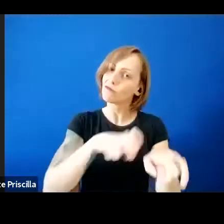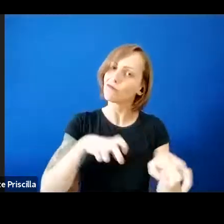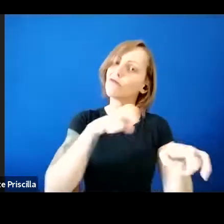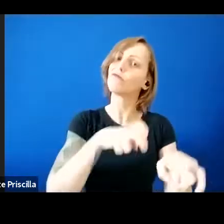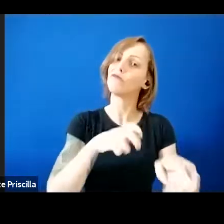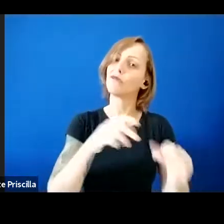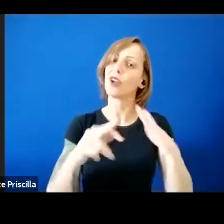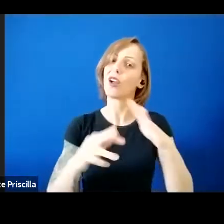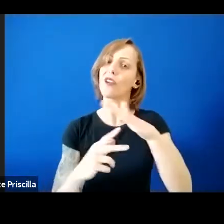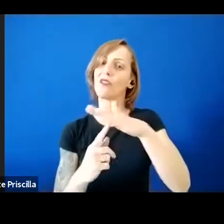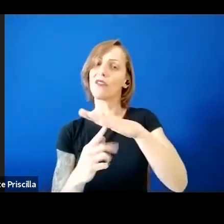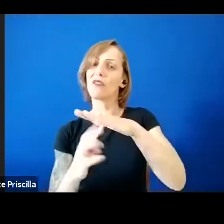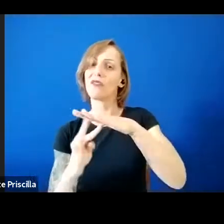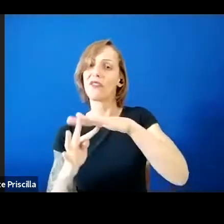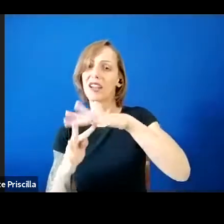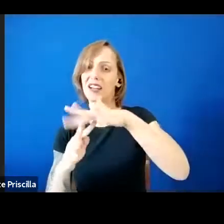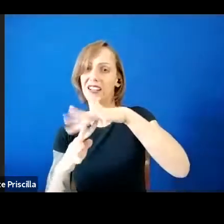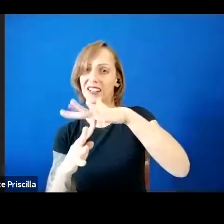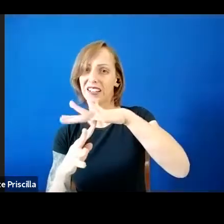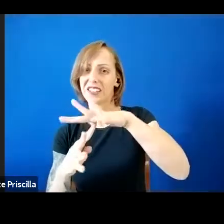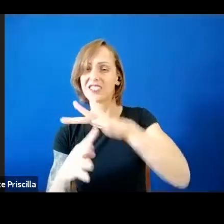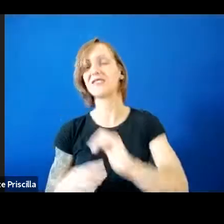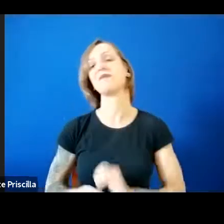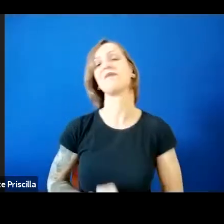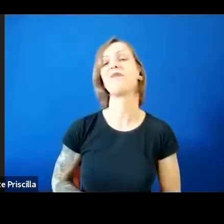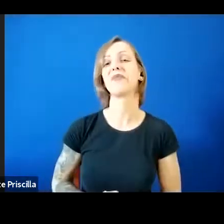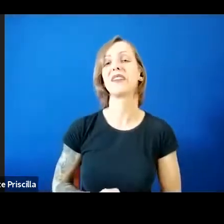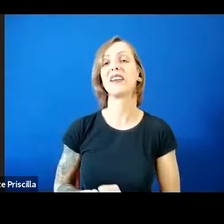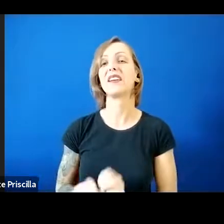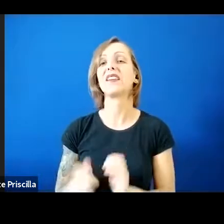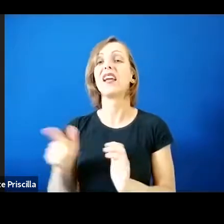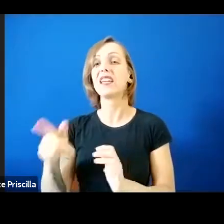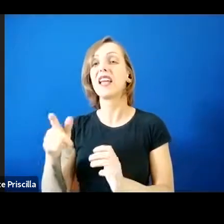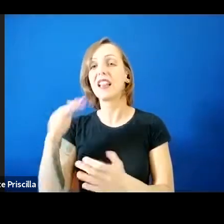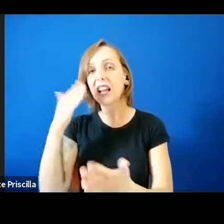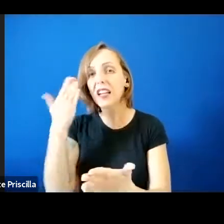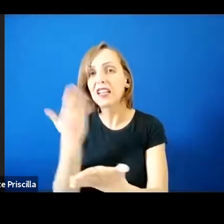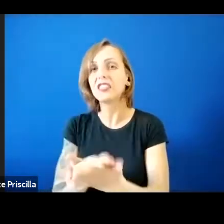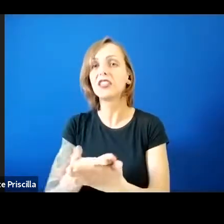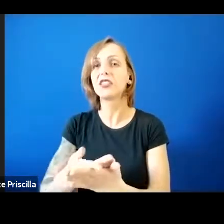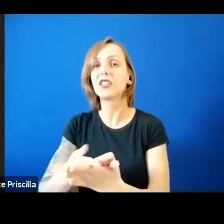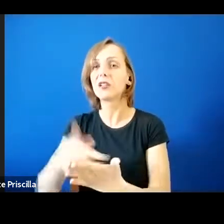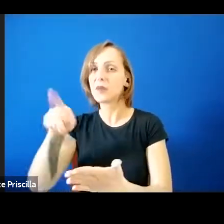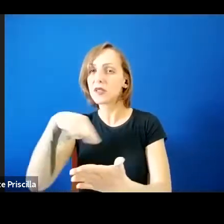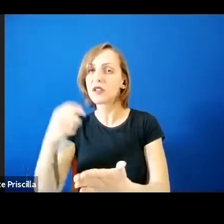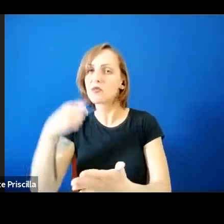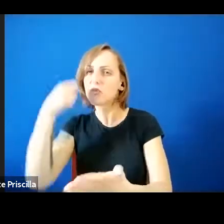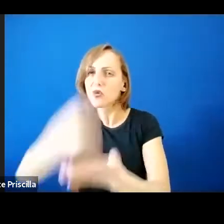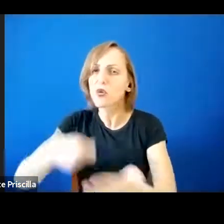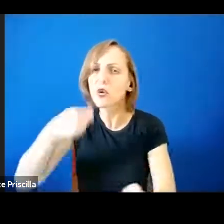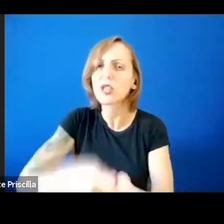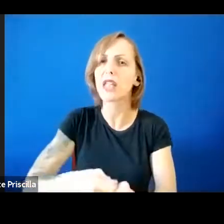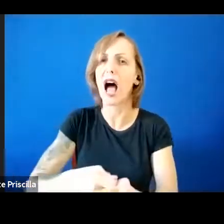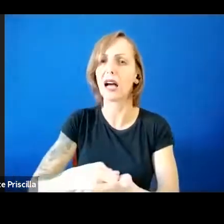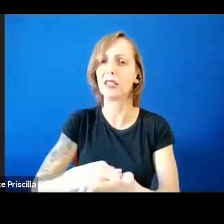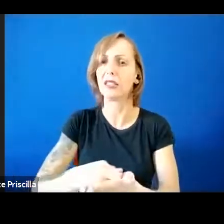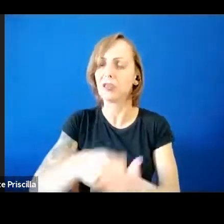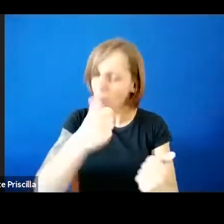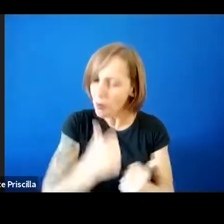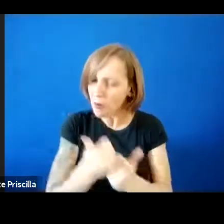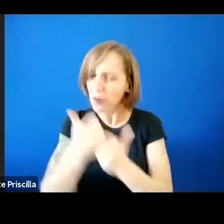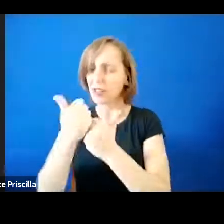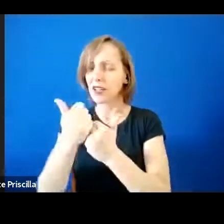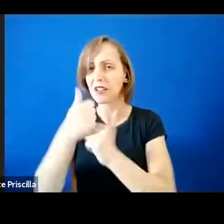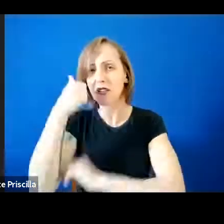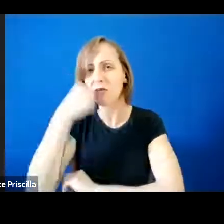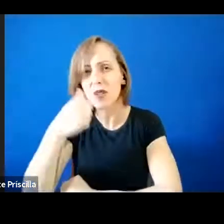MPA, e ela acredita que temos que lutar em defesa das mulheres, dos pequenos, dos excluídos, pois todos